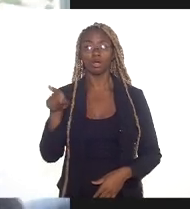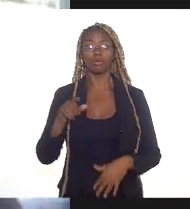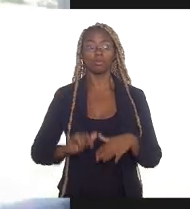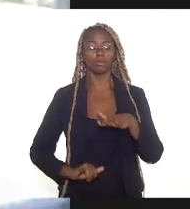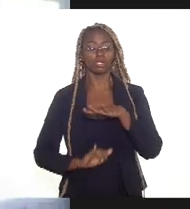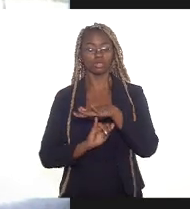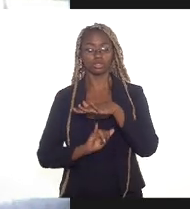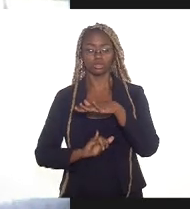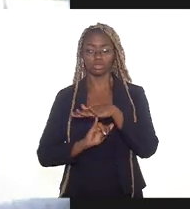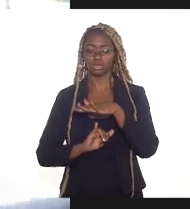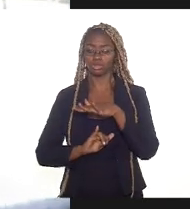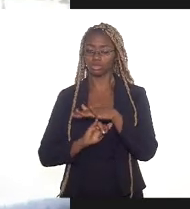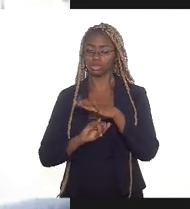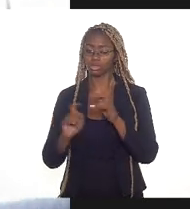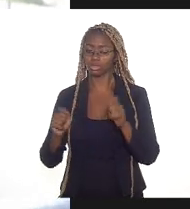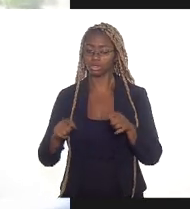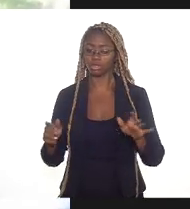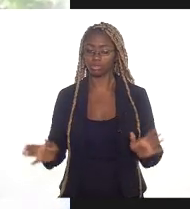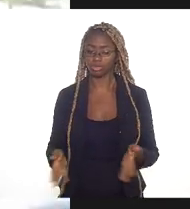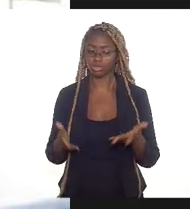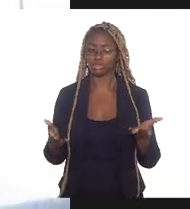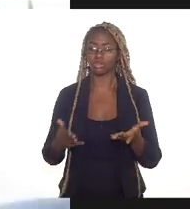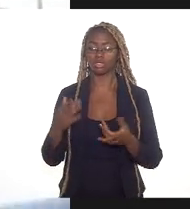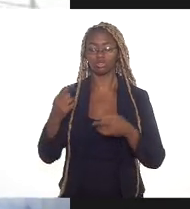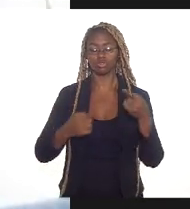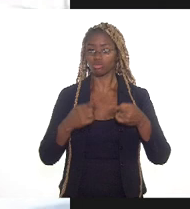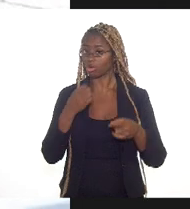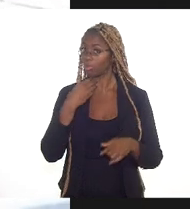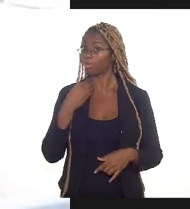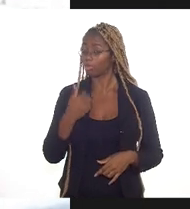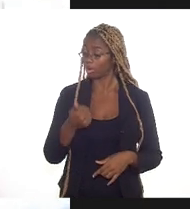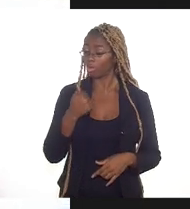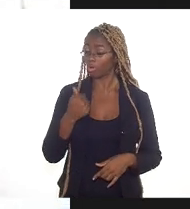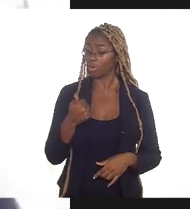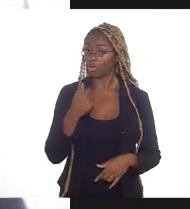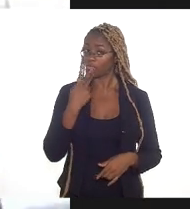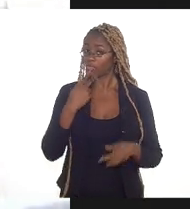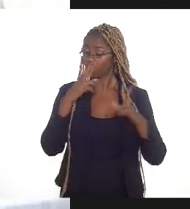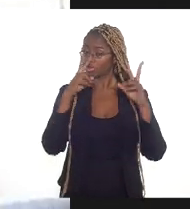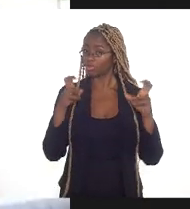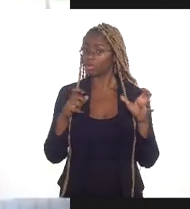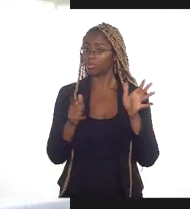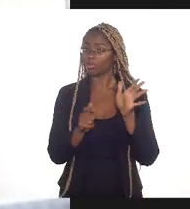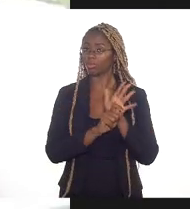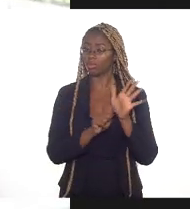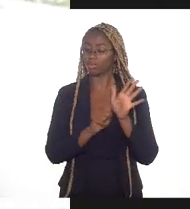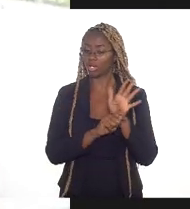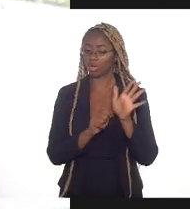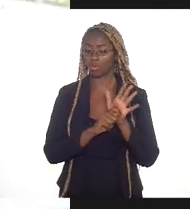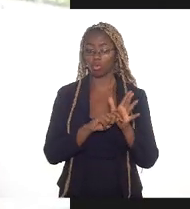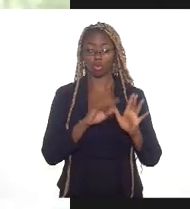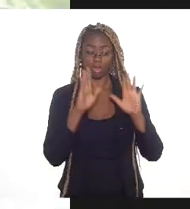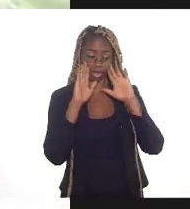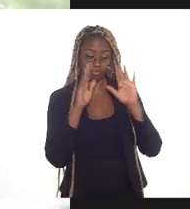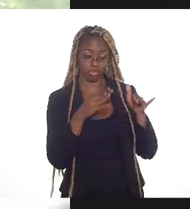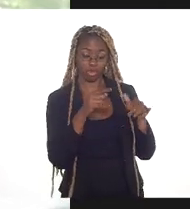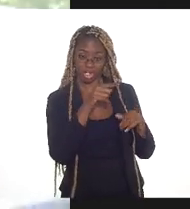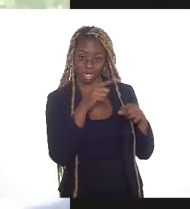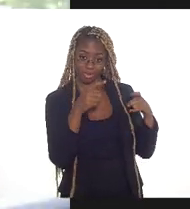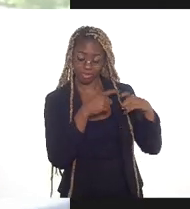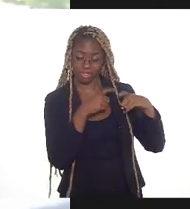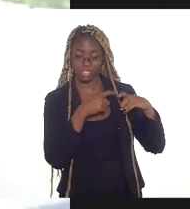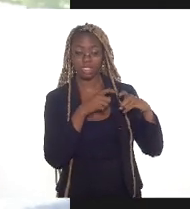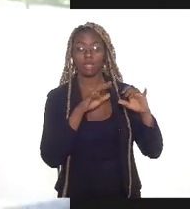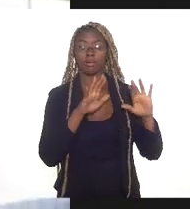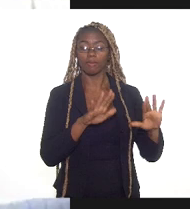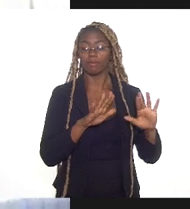que pode, sim, promover a discussão que é válida sobre a cannabis, a maconha, para fins medicinais, mas maconha